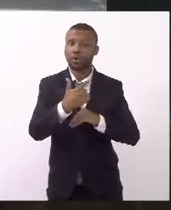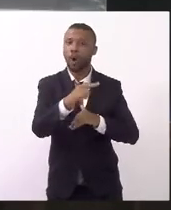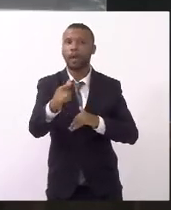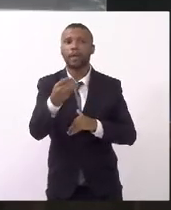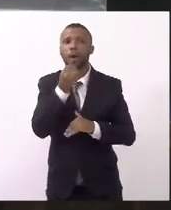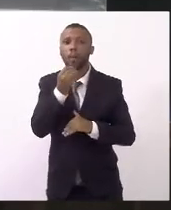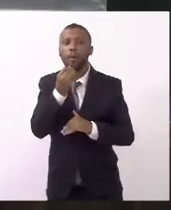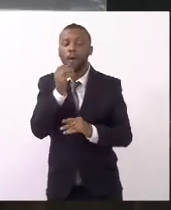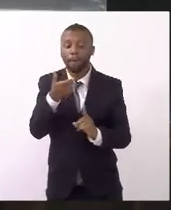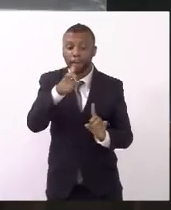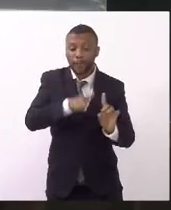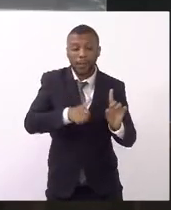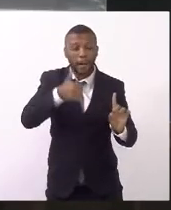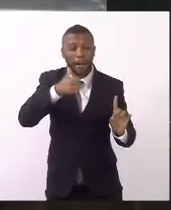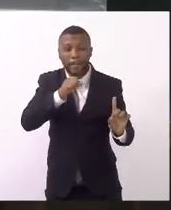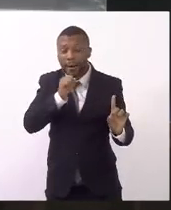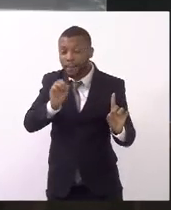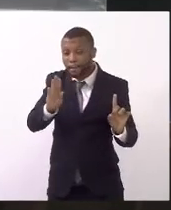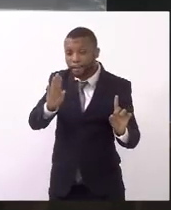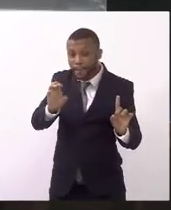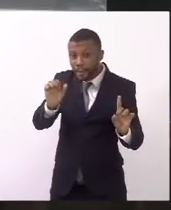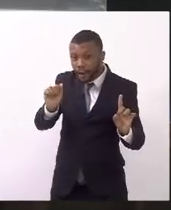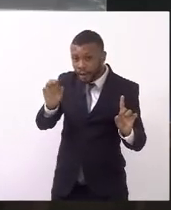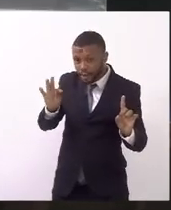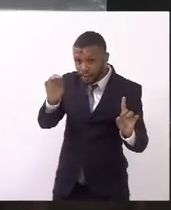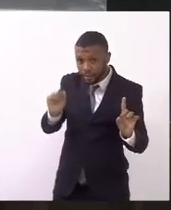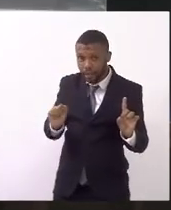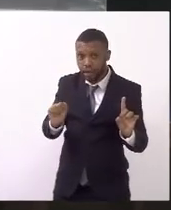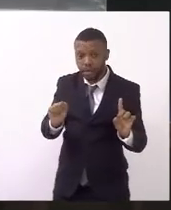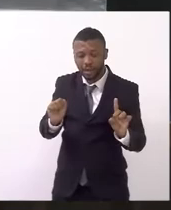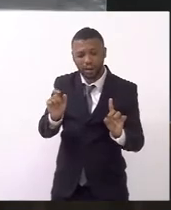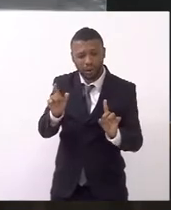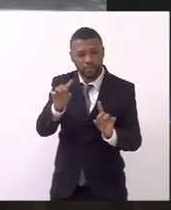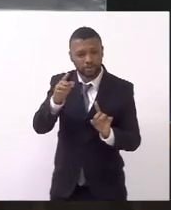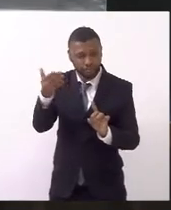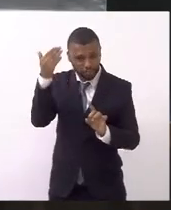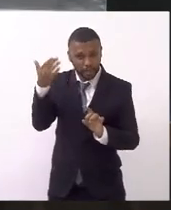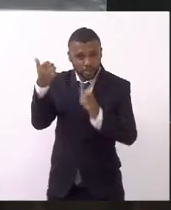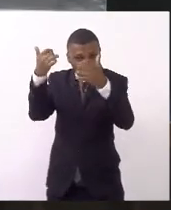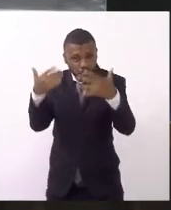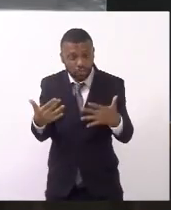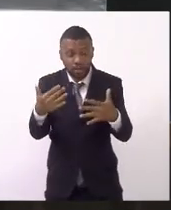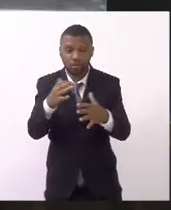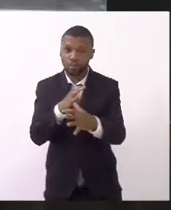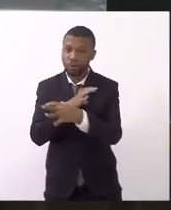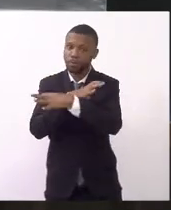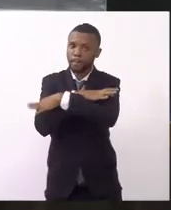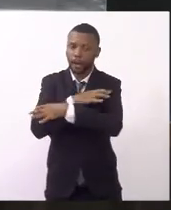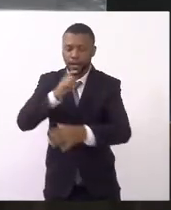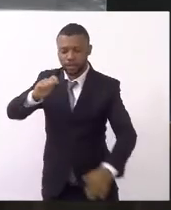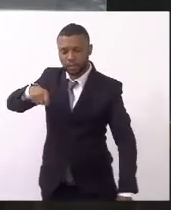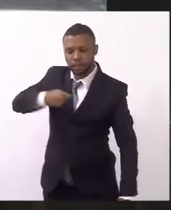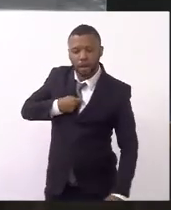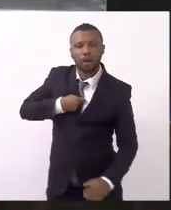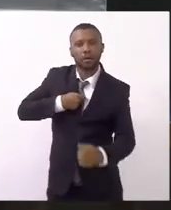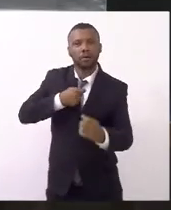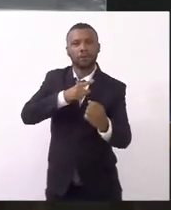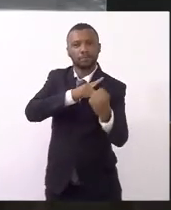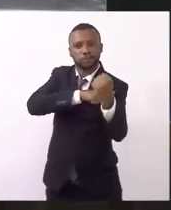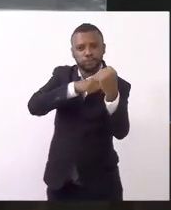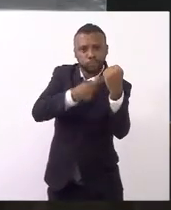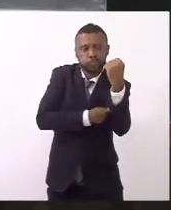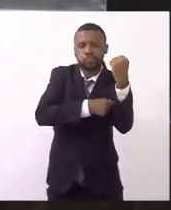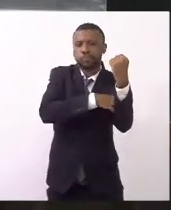mãe Beata certamente certa vez disse o candomblé é meu empoderamento é a minha